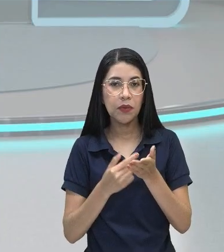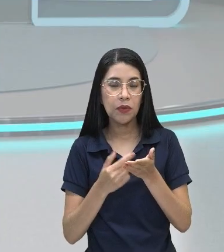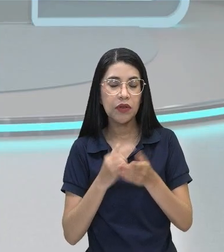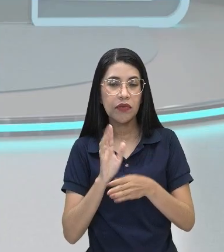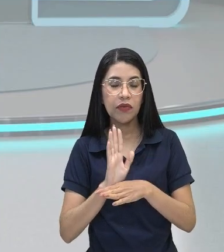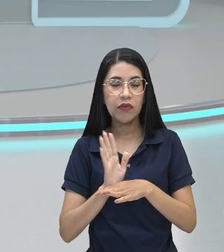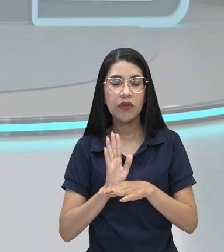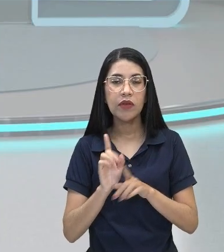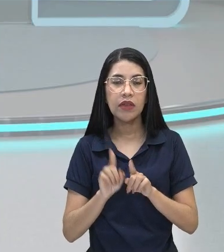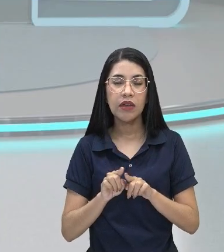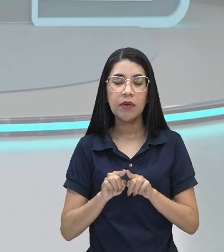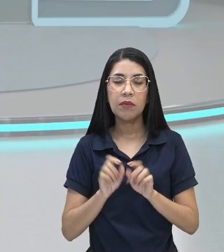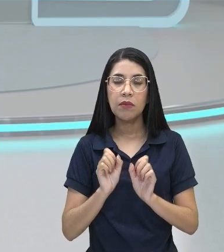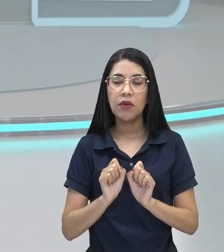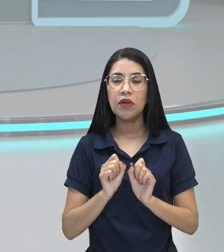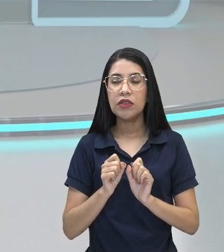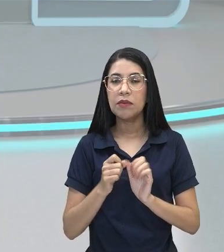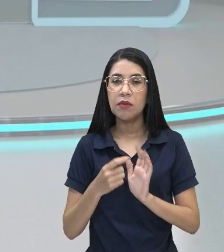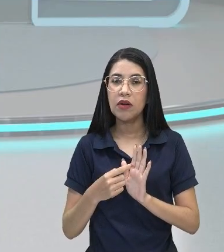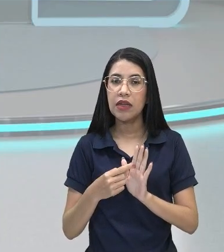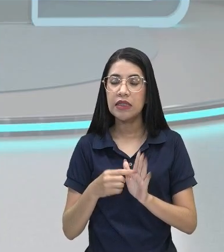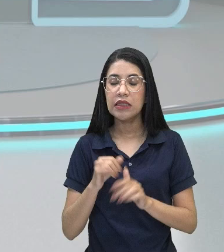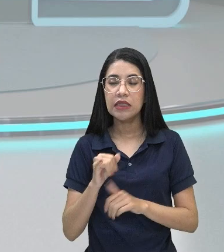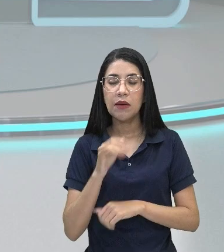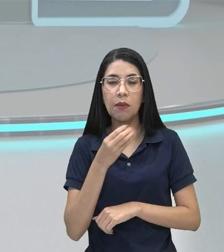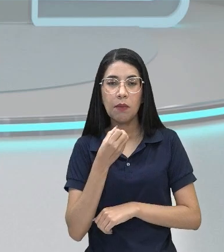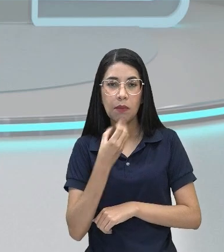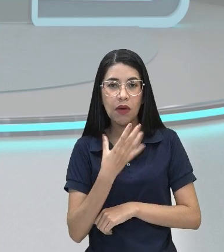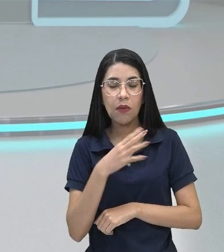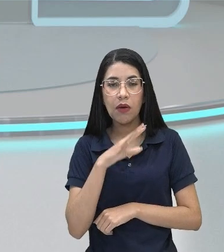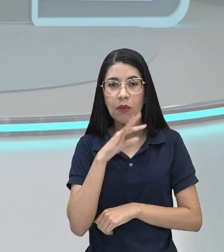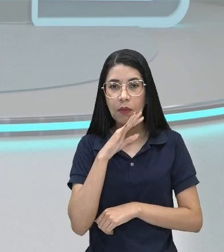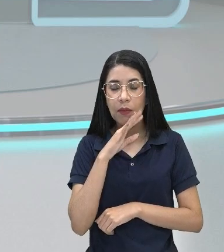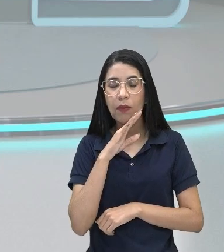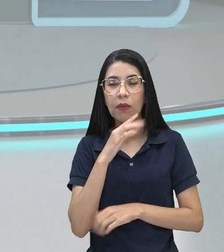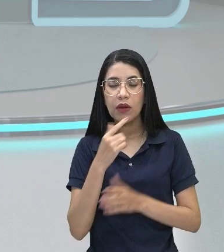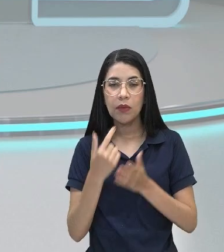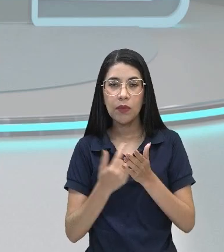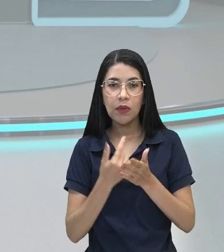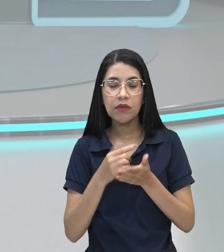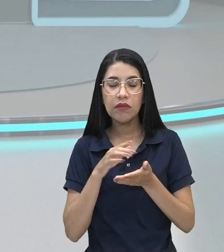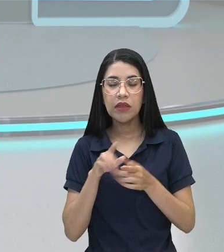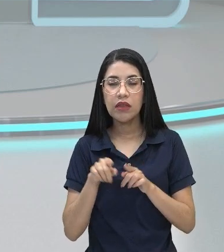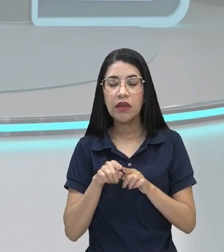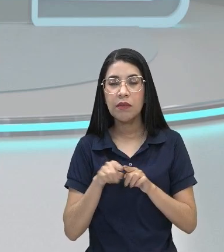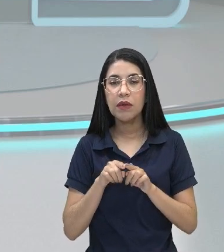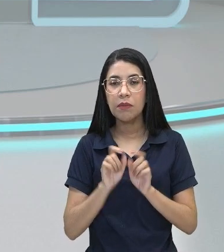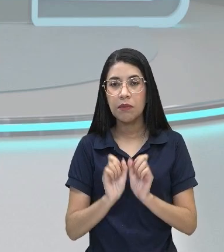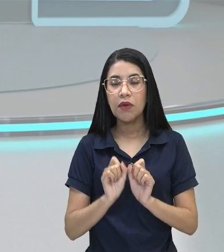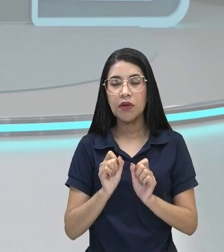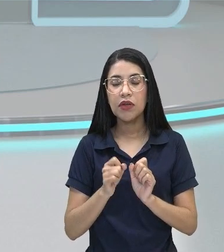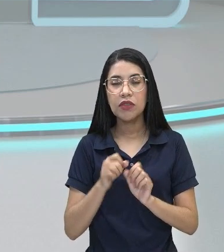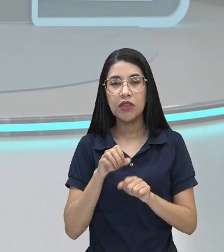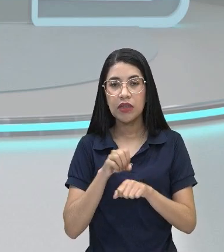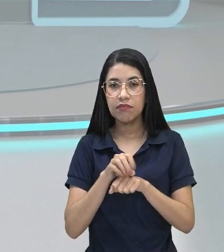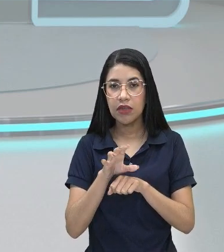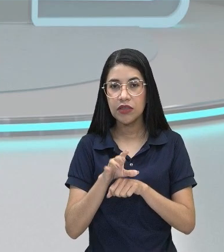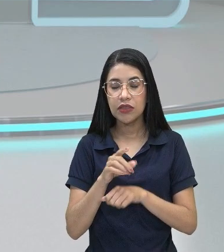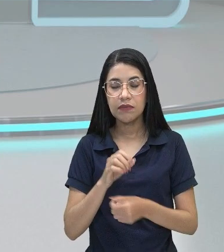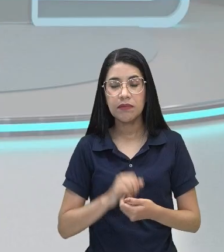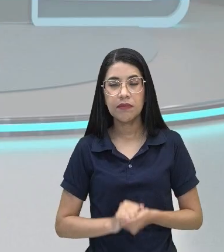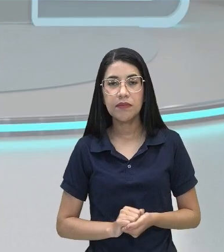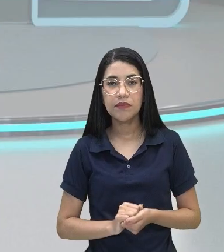Ele pode indicar, certo? Esta obra, este produto cultural. Então, uma